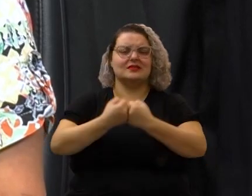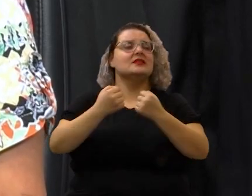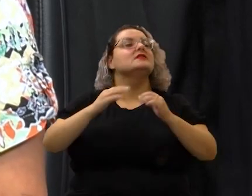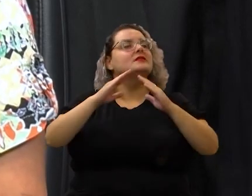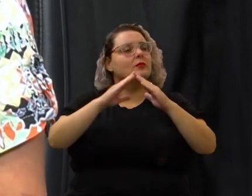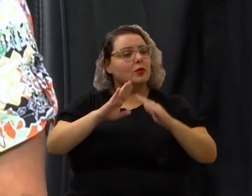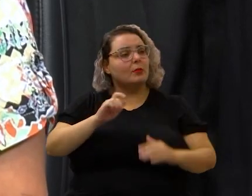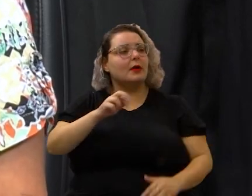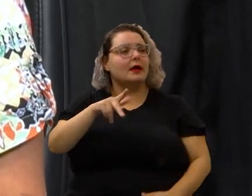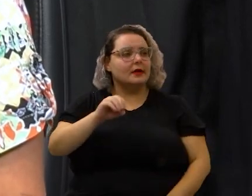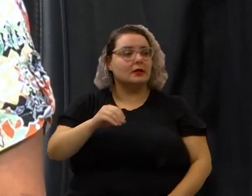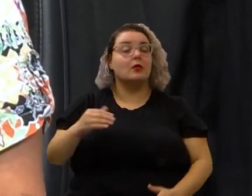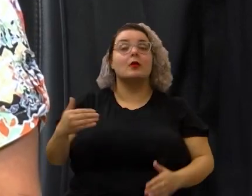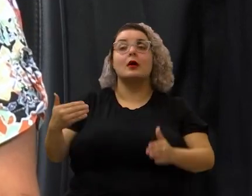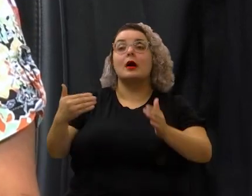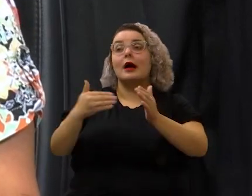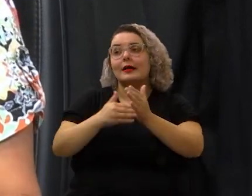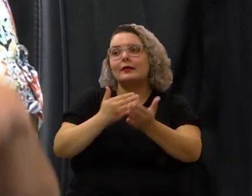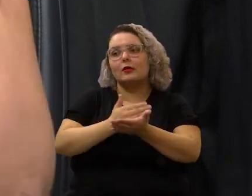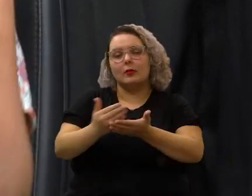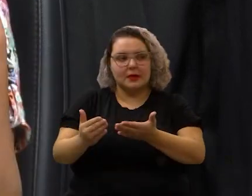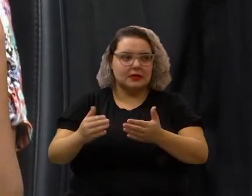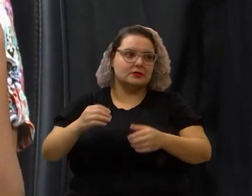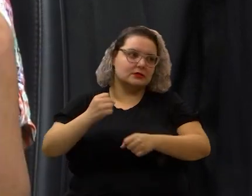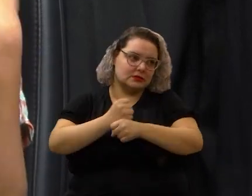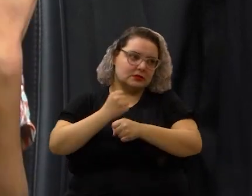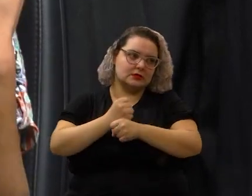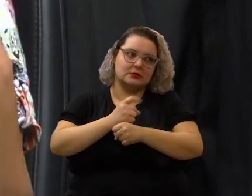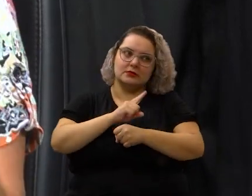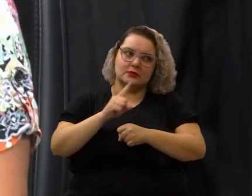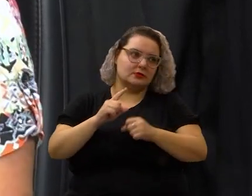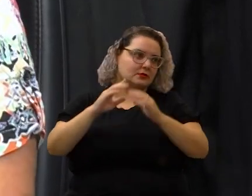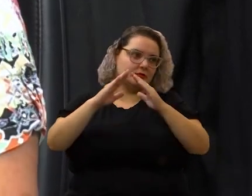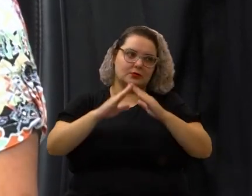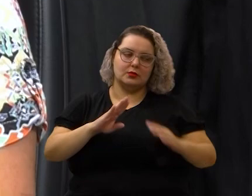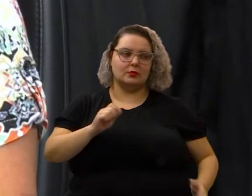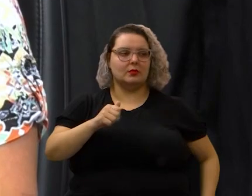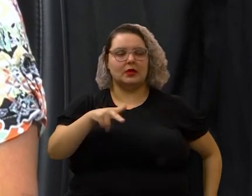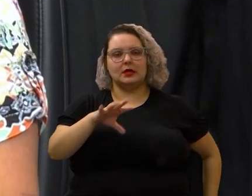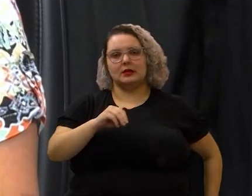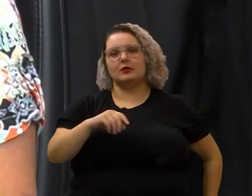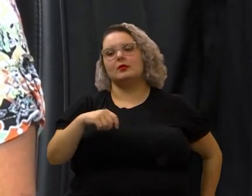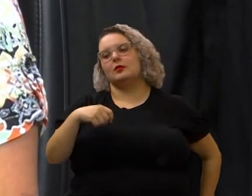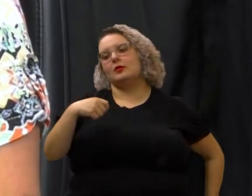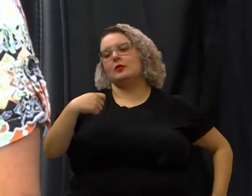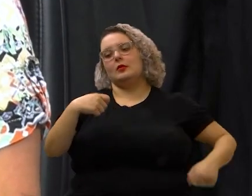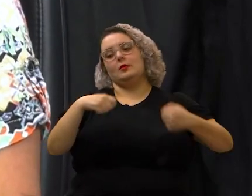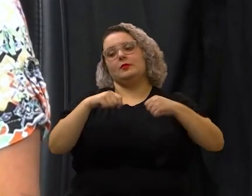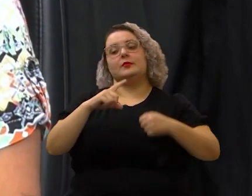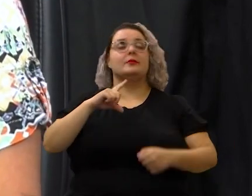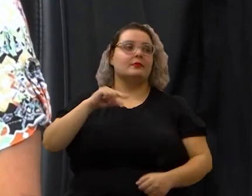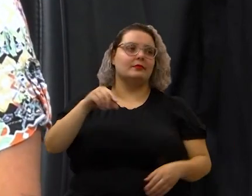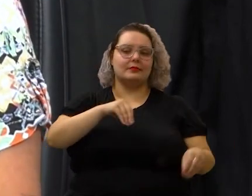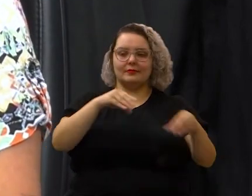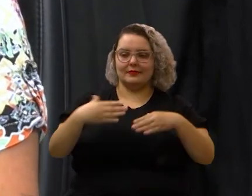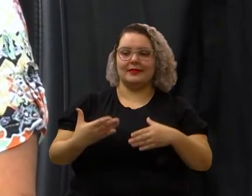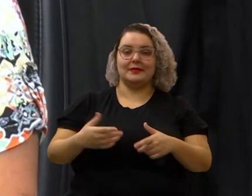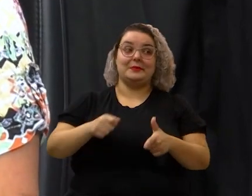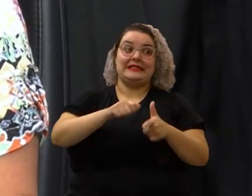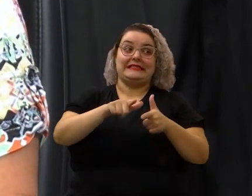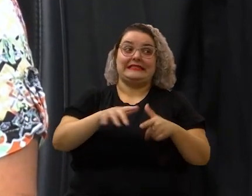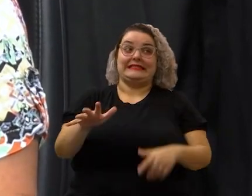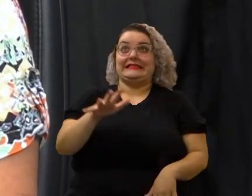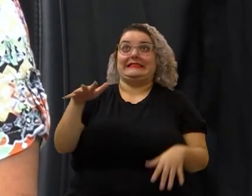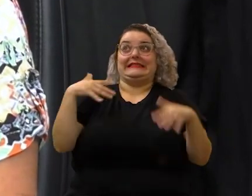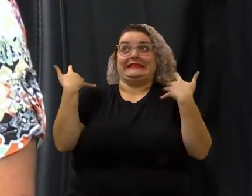embates. Você mora em Barão? Eu morei até o começo desse ano, agora eu não estou mais morando, tive que sair de Barão por conta do preço